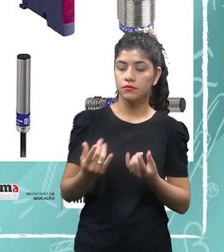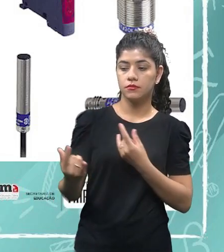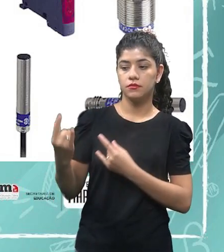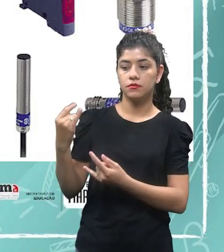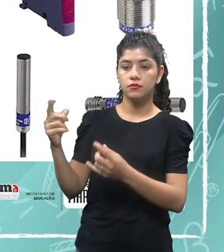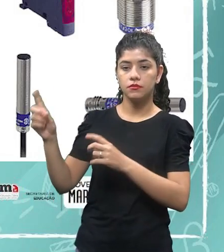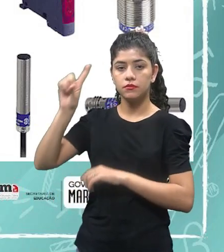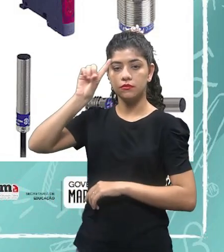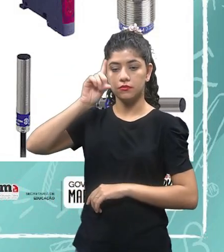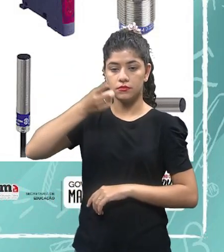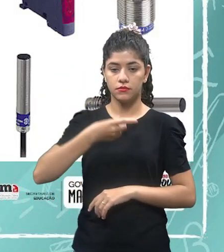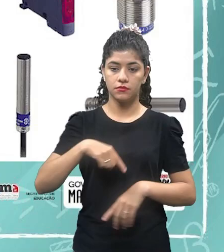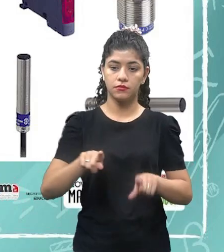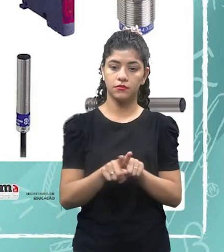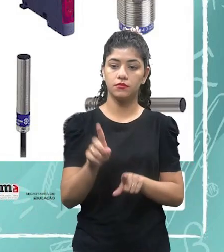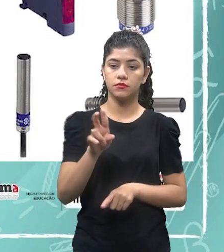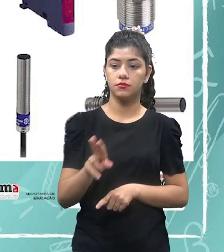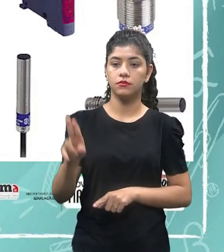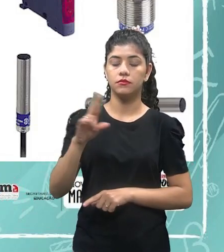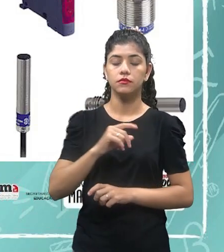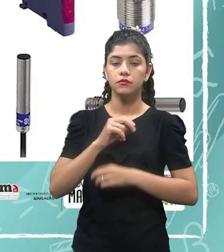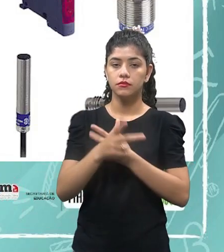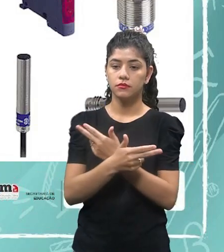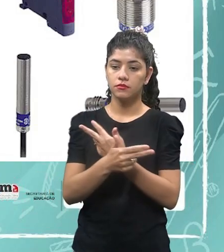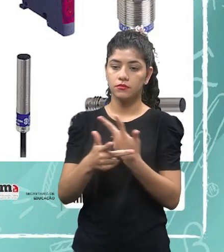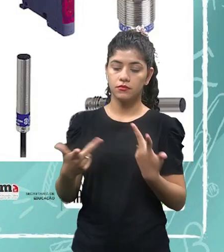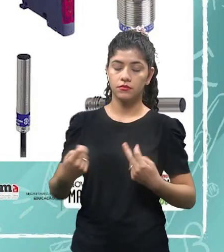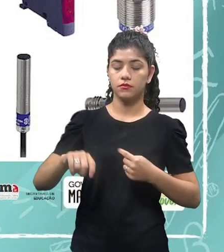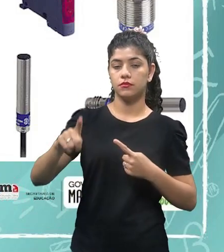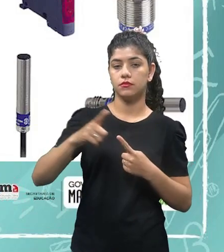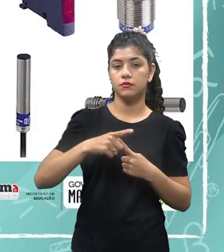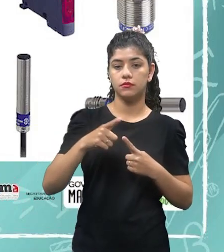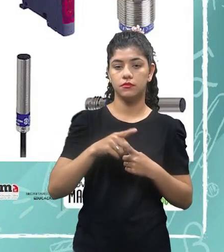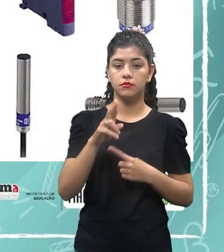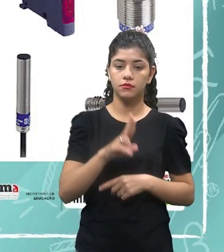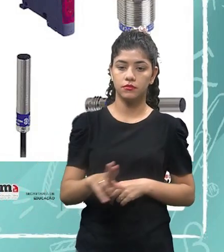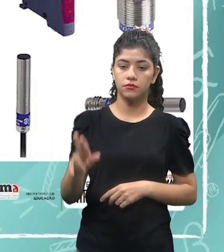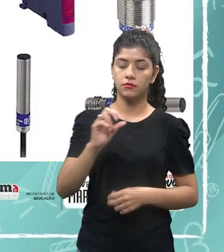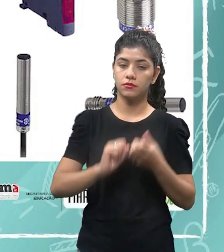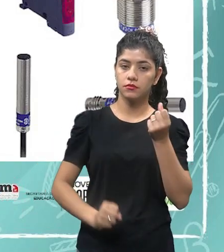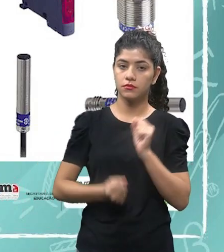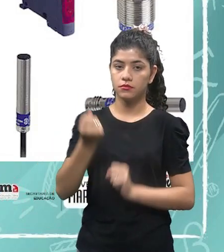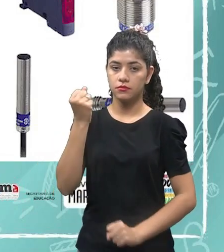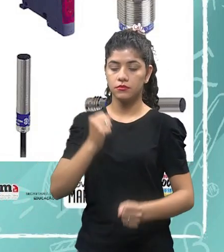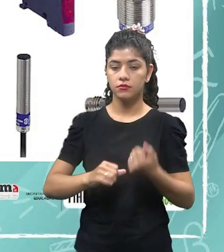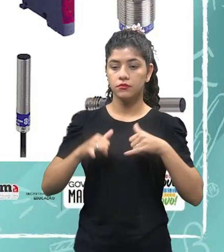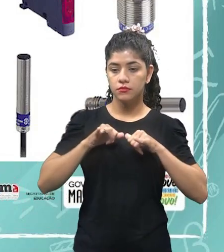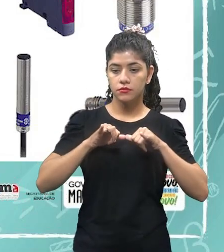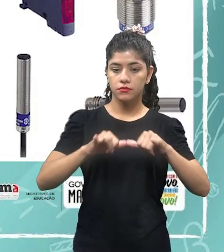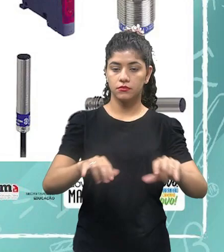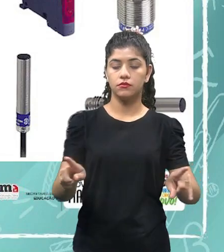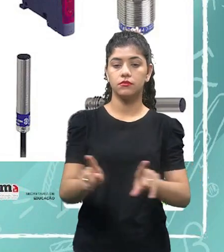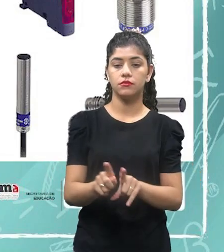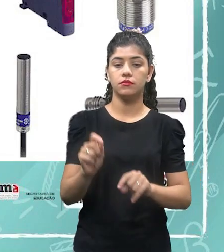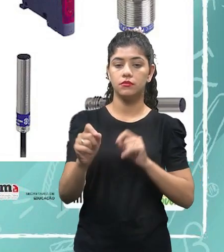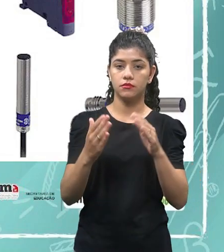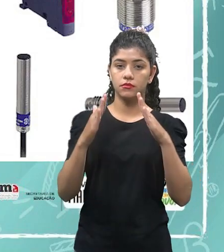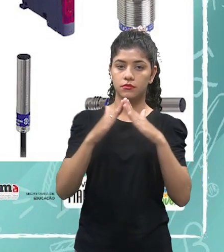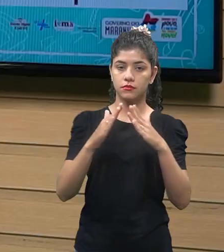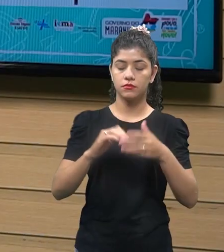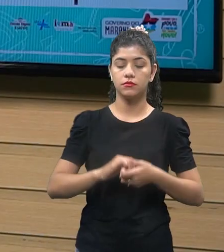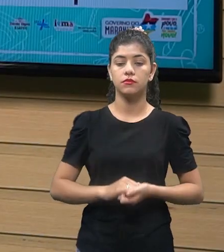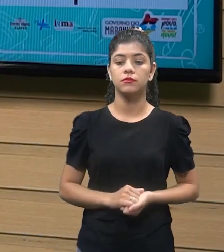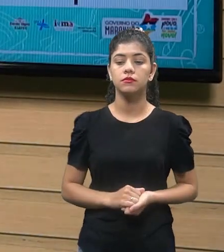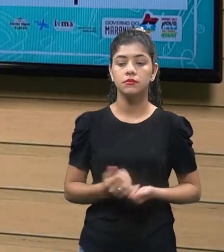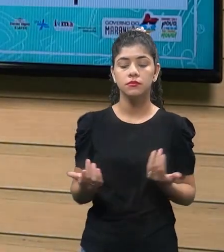estímulo. Os sensores são usados em vários tipos de aplicações nas indústrias, comércios e até mesmo em